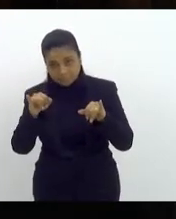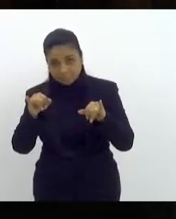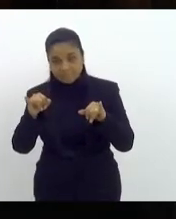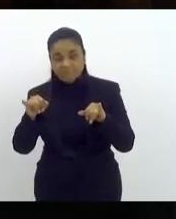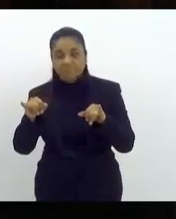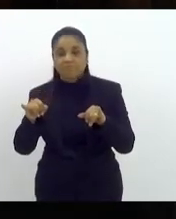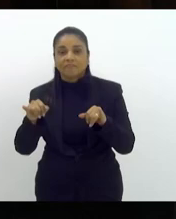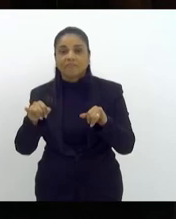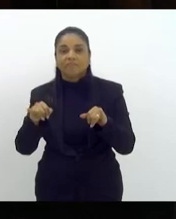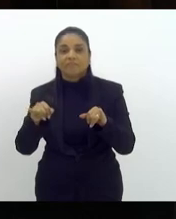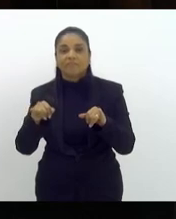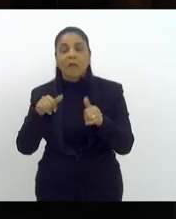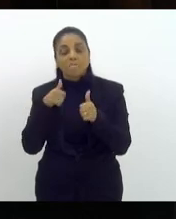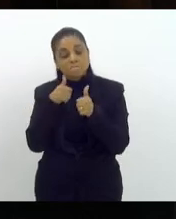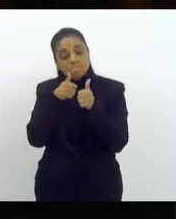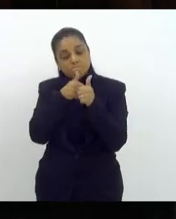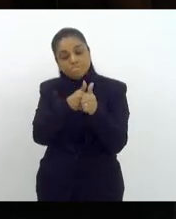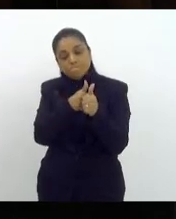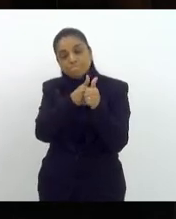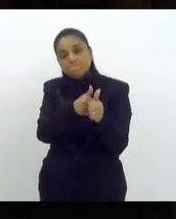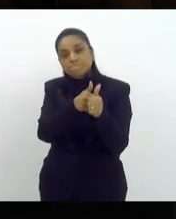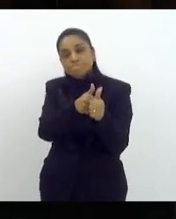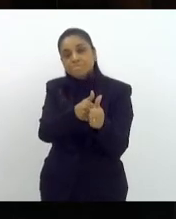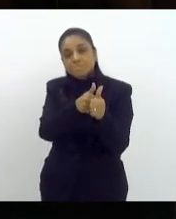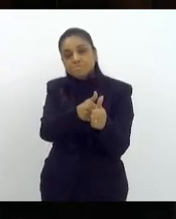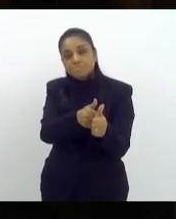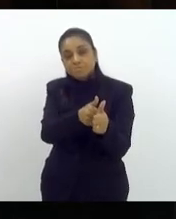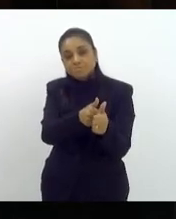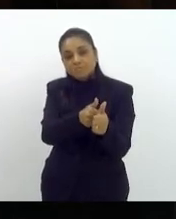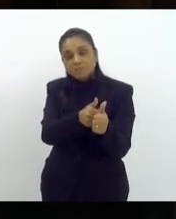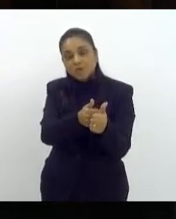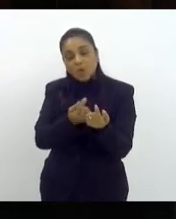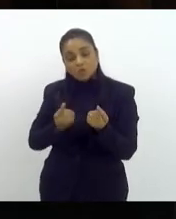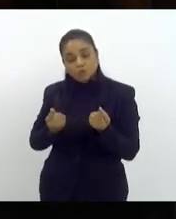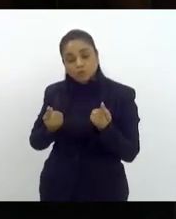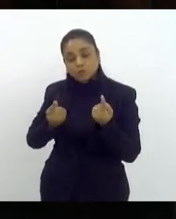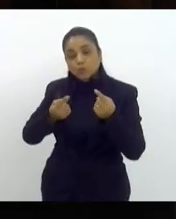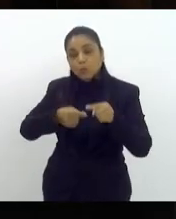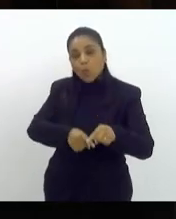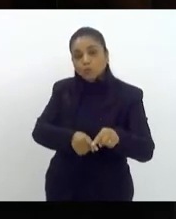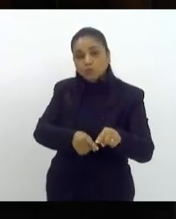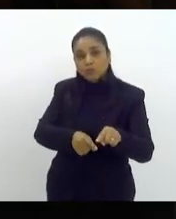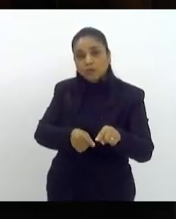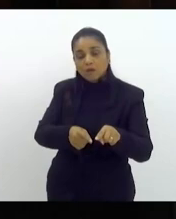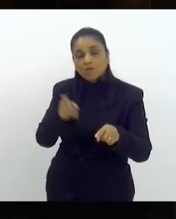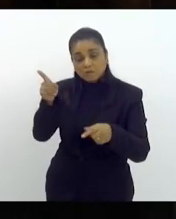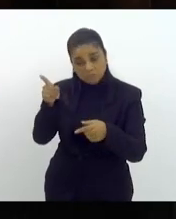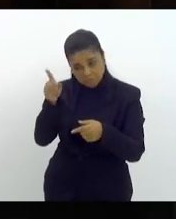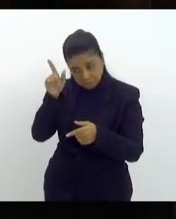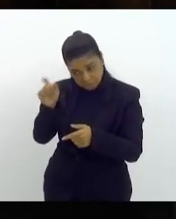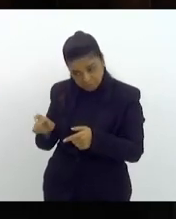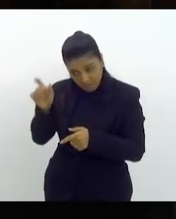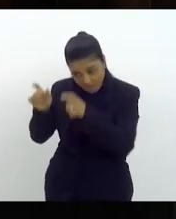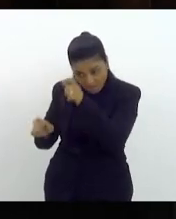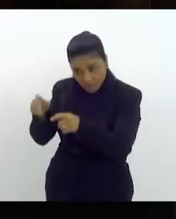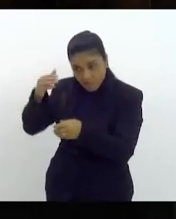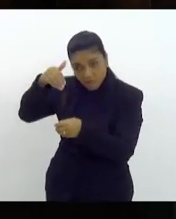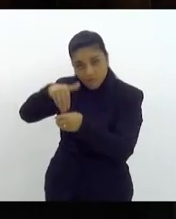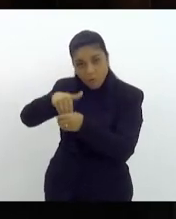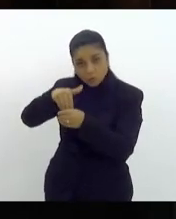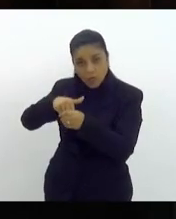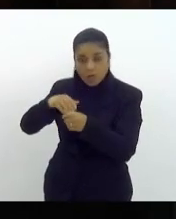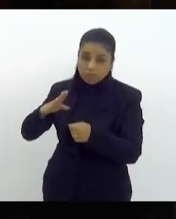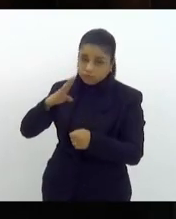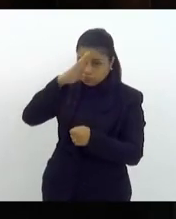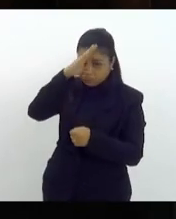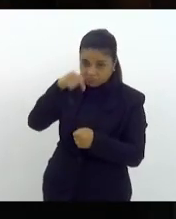é com relação a perseguição aos opositores porque vocês votaram no desgoverno aí